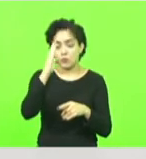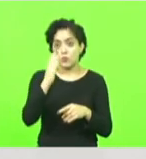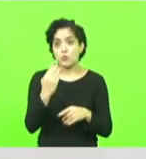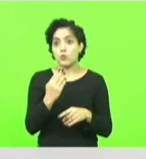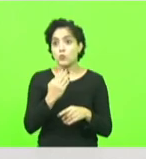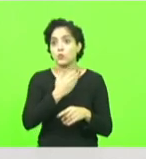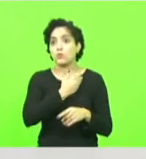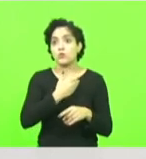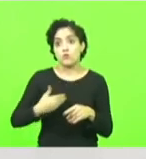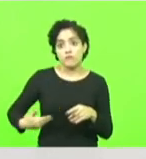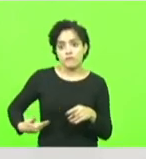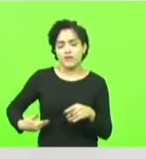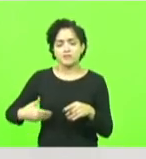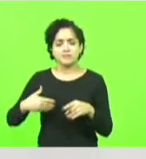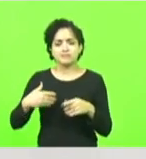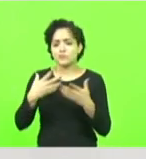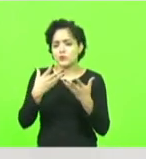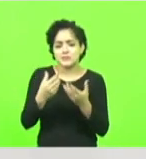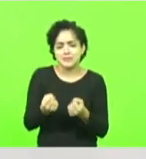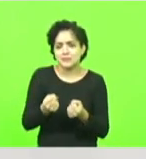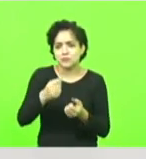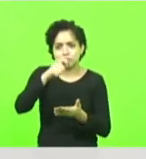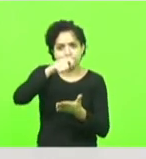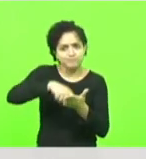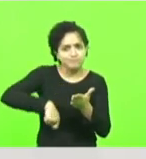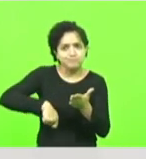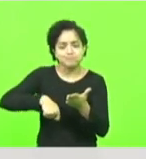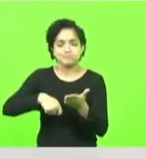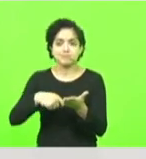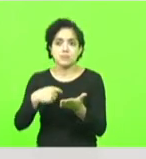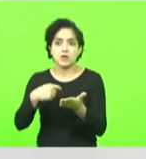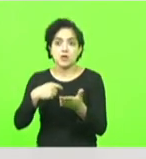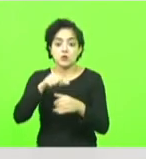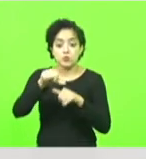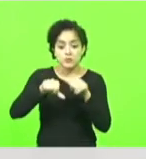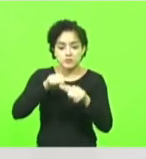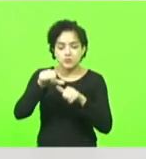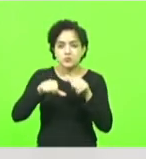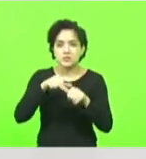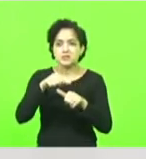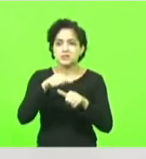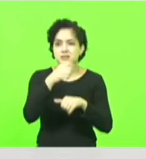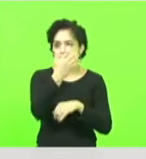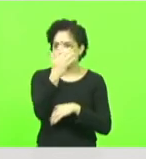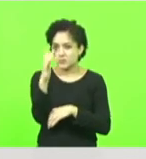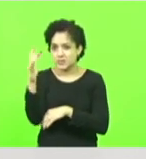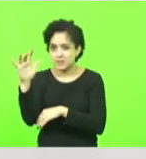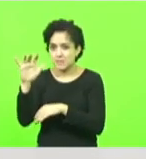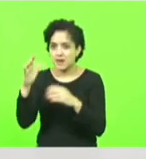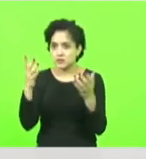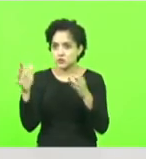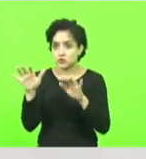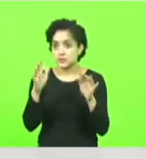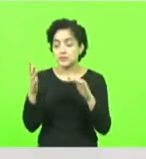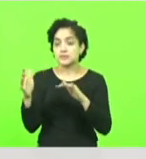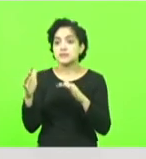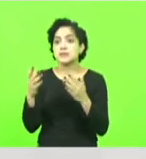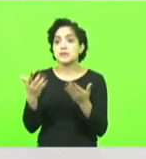de compromissos com a responsabilidade das mudanças climáticas, isso fez com